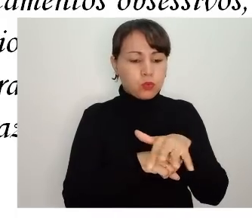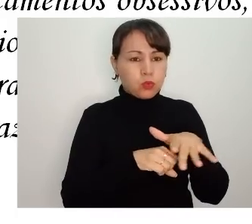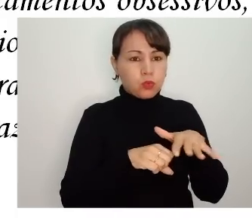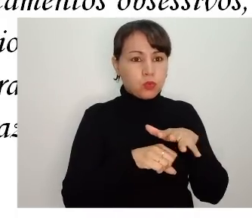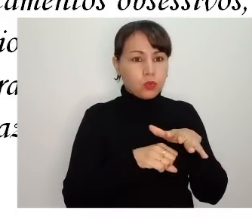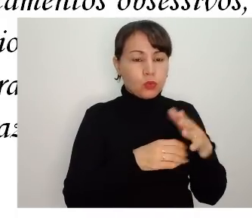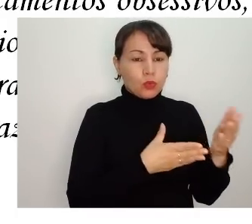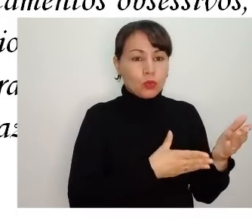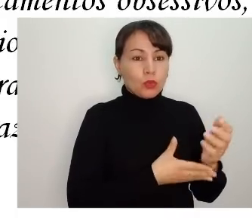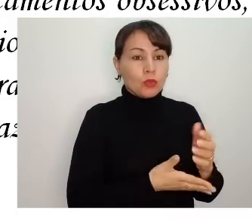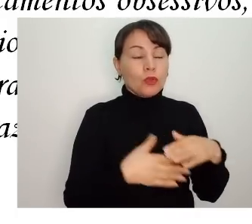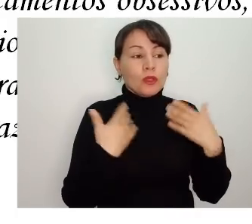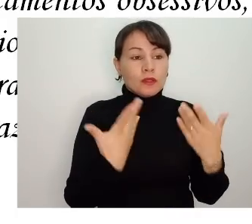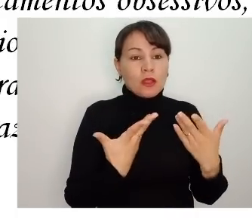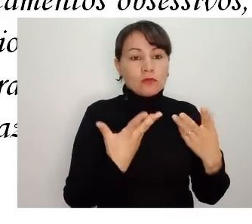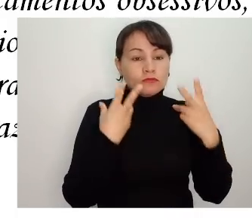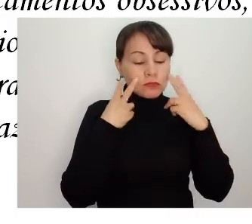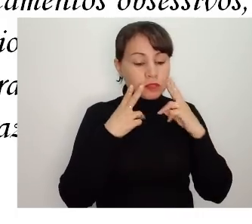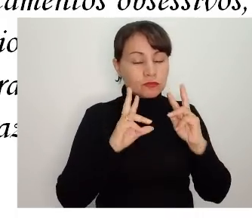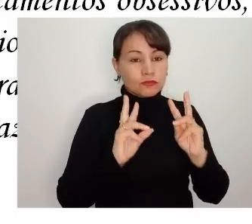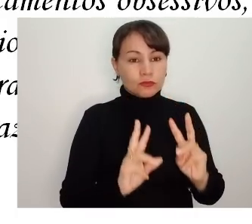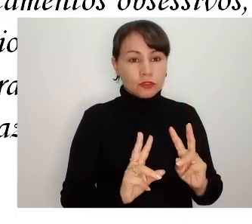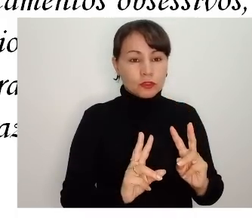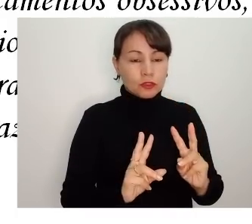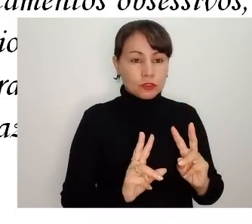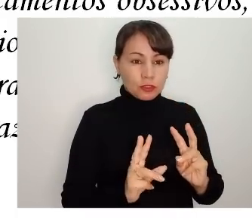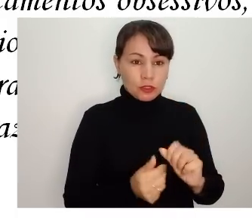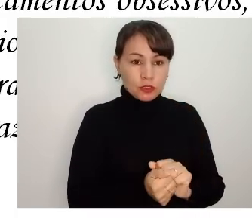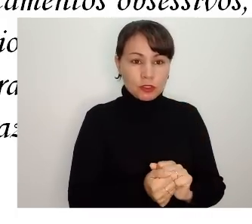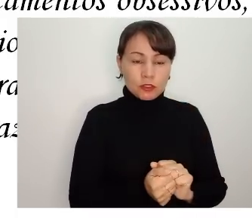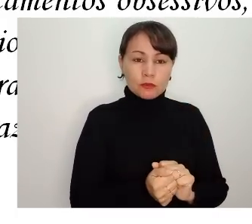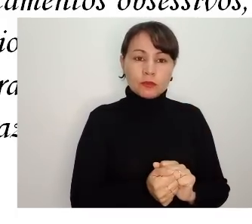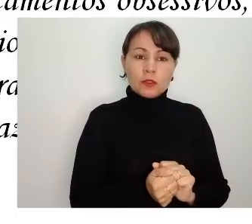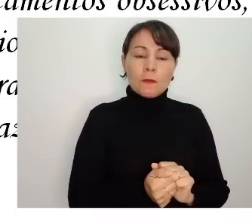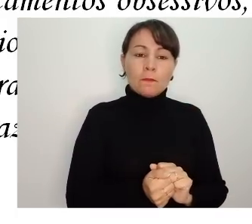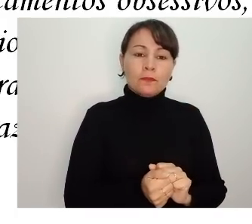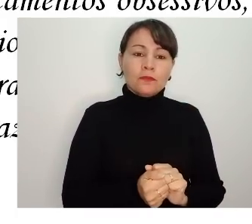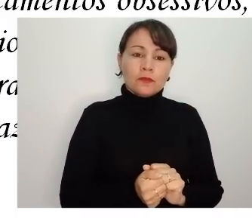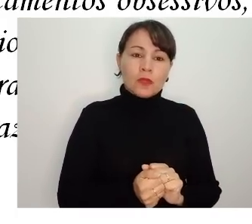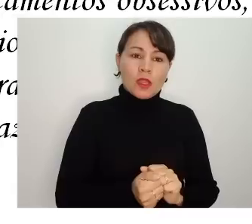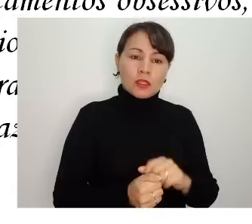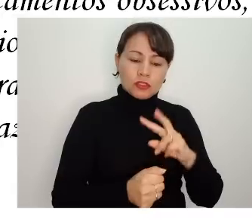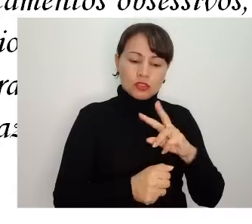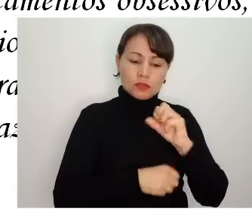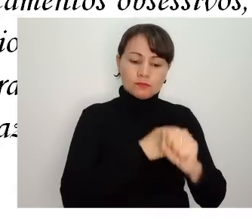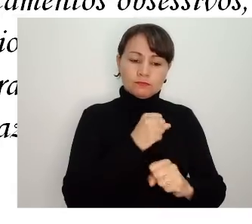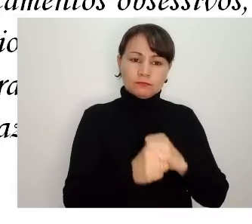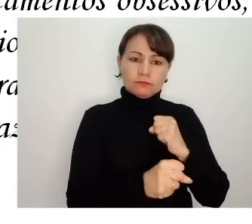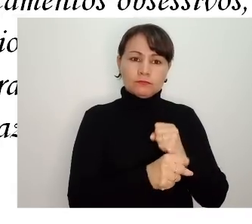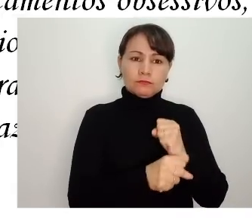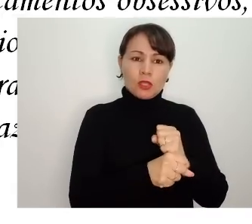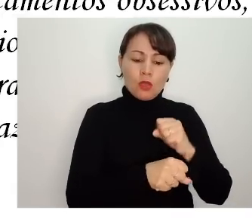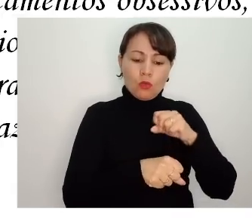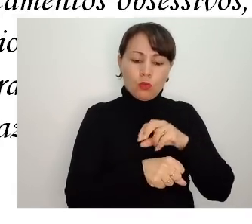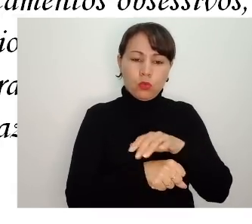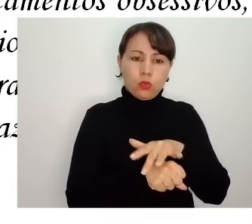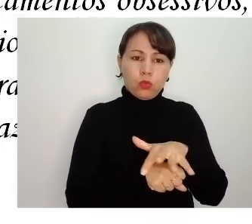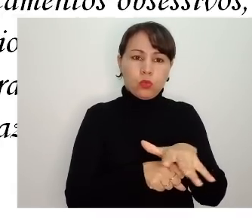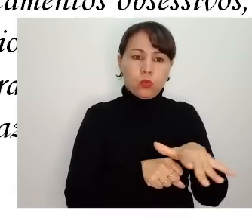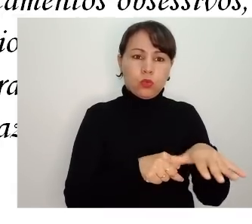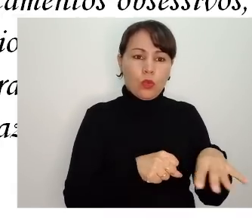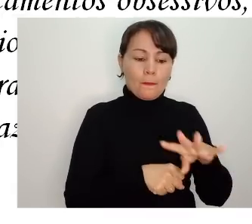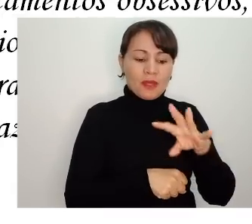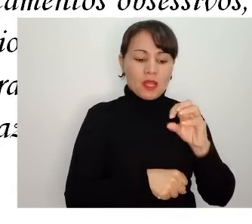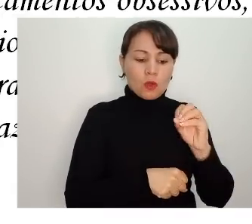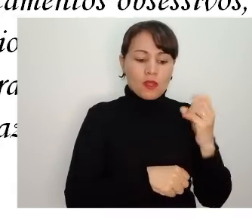vírus. Então, se nós pegarmos o Covid-19, juntamente com a doença, multiplicada